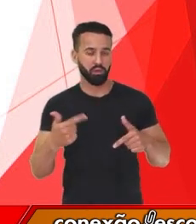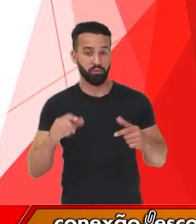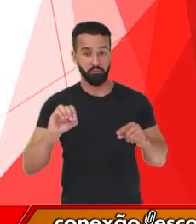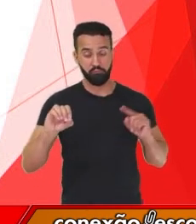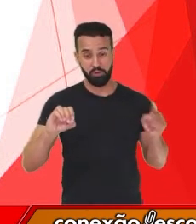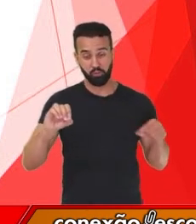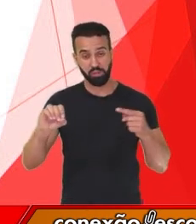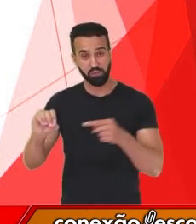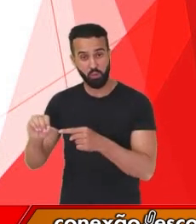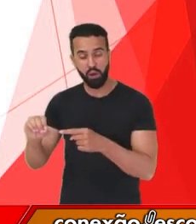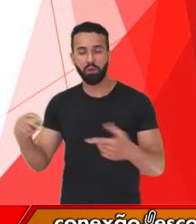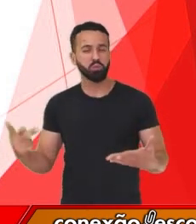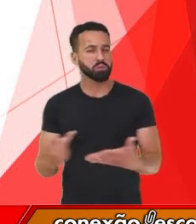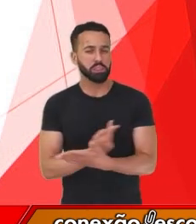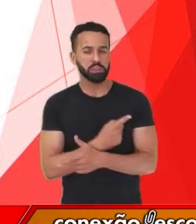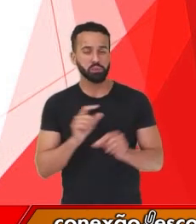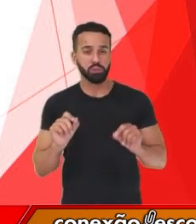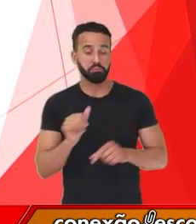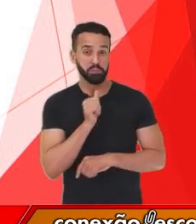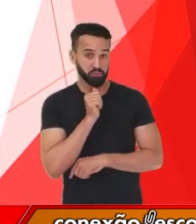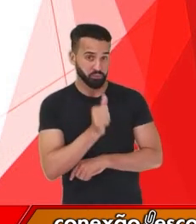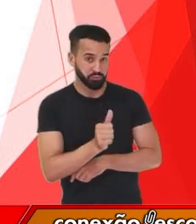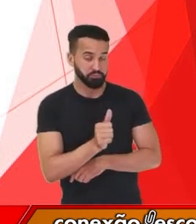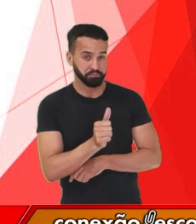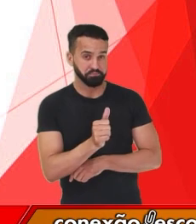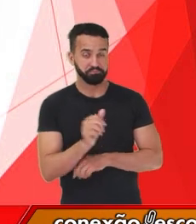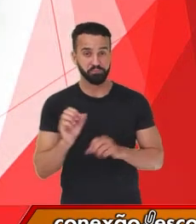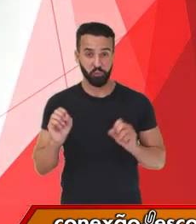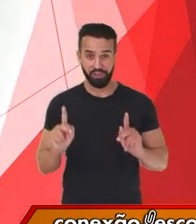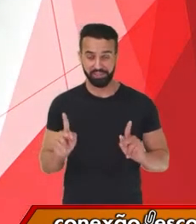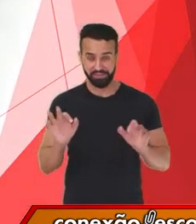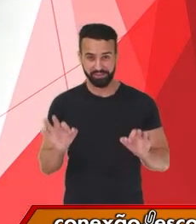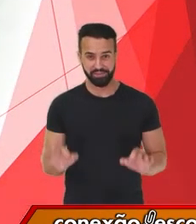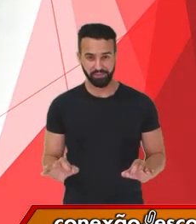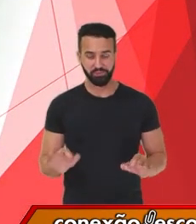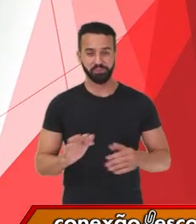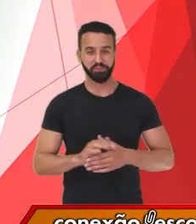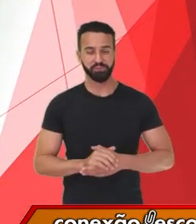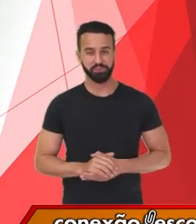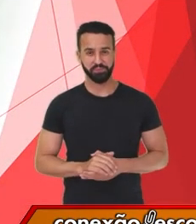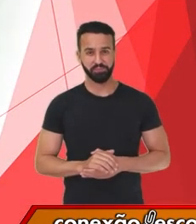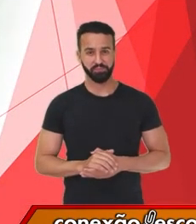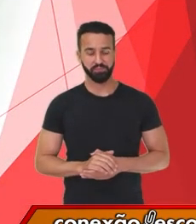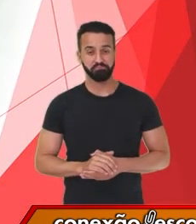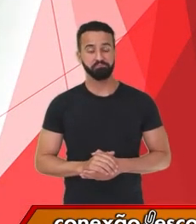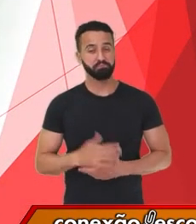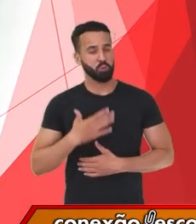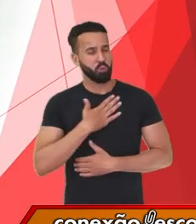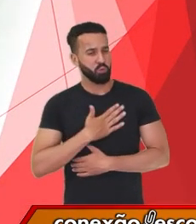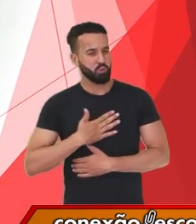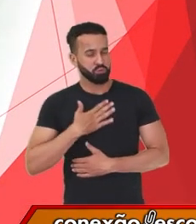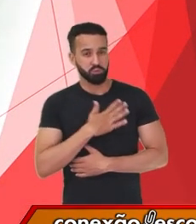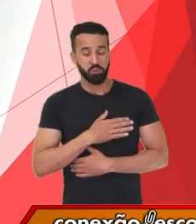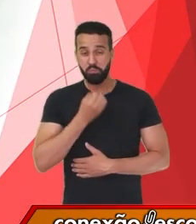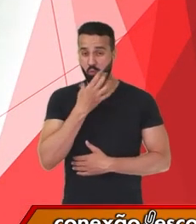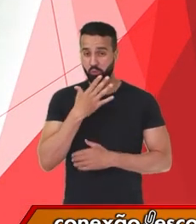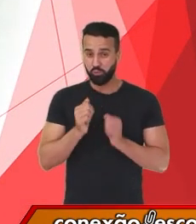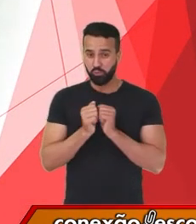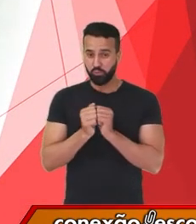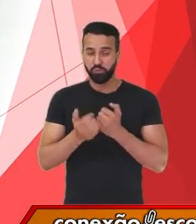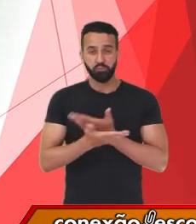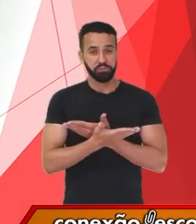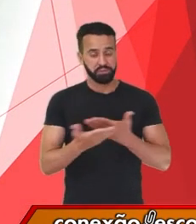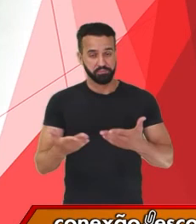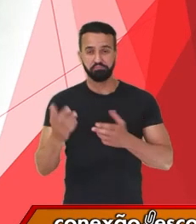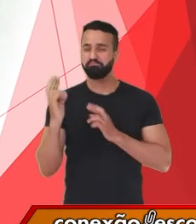fecundação, acontece o que nós chamamos de menstruação, ok? Eu gostei muito de estar aqui com você,